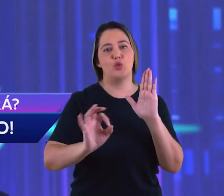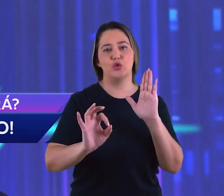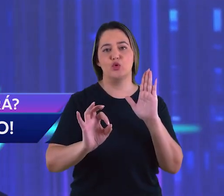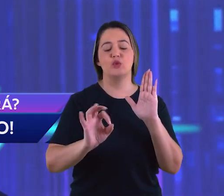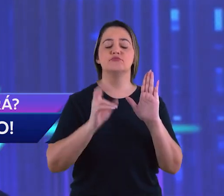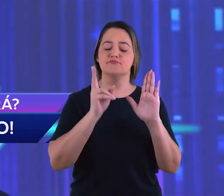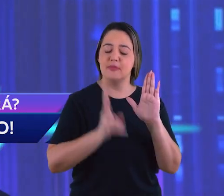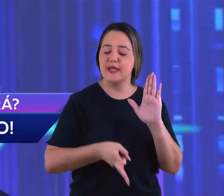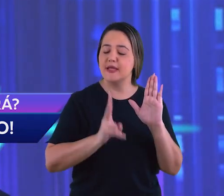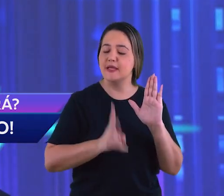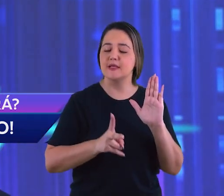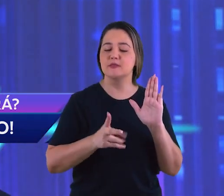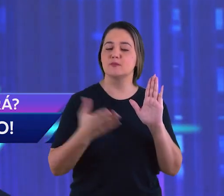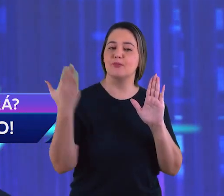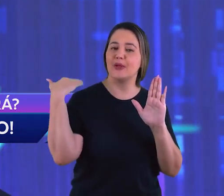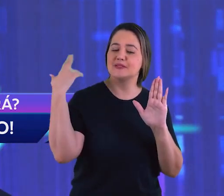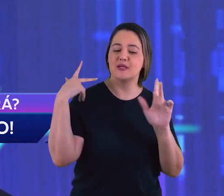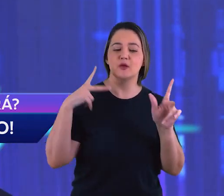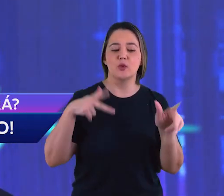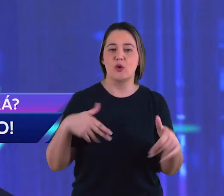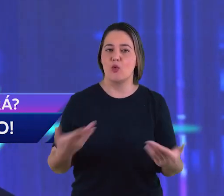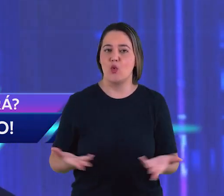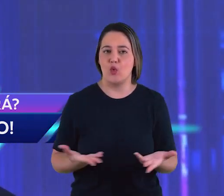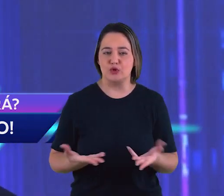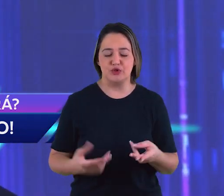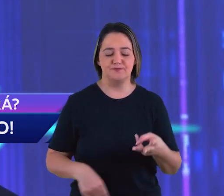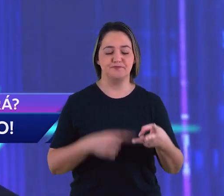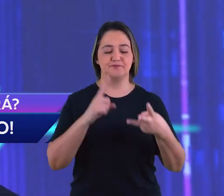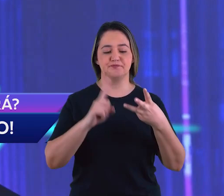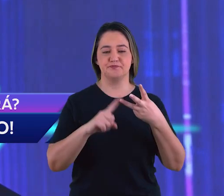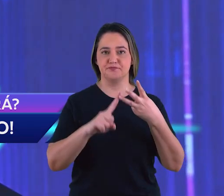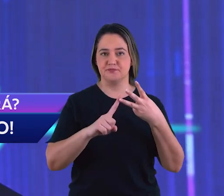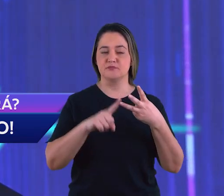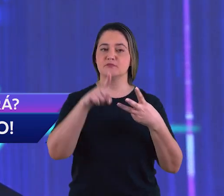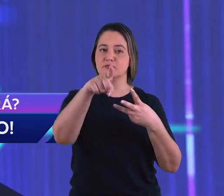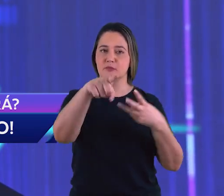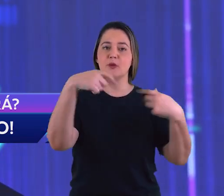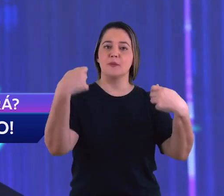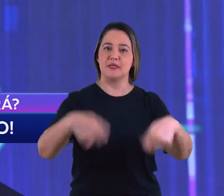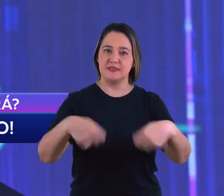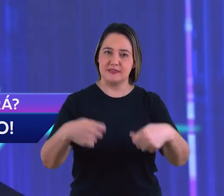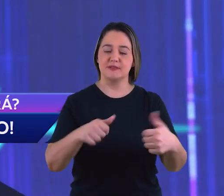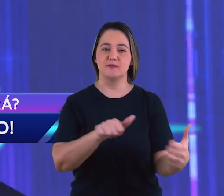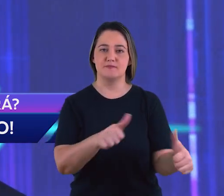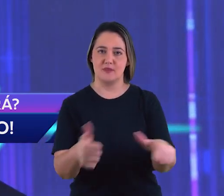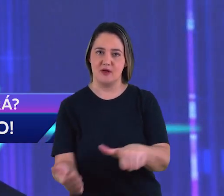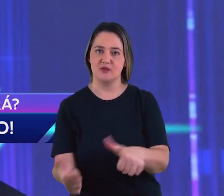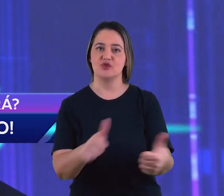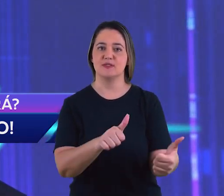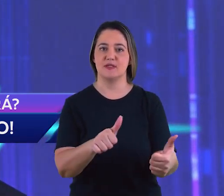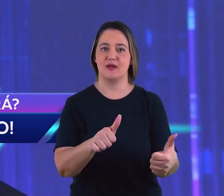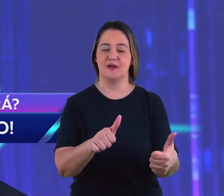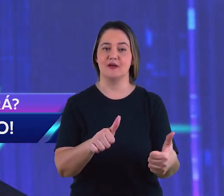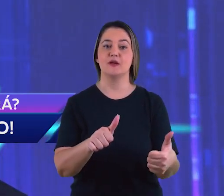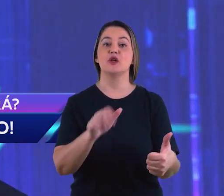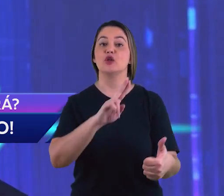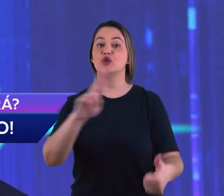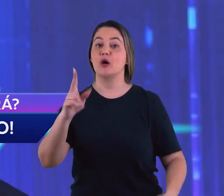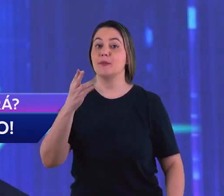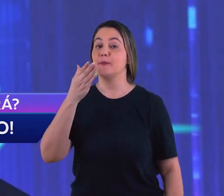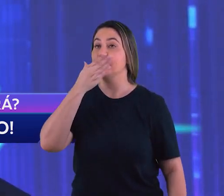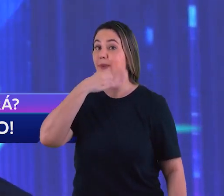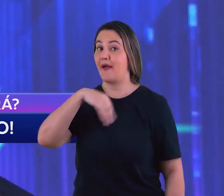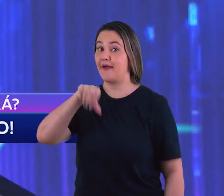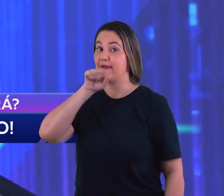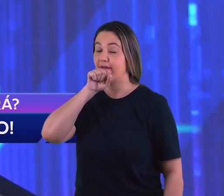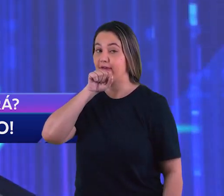mudaram, permanecem exatamente os mesmos. E o terceiro ponto, você precisa ser batizado em nome do